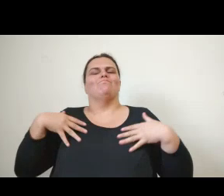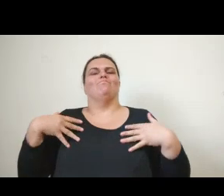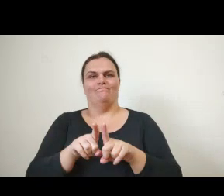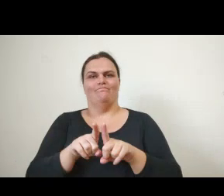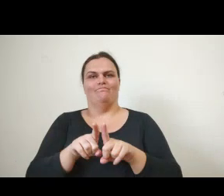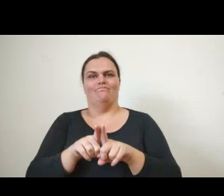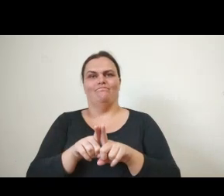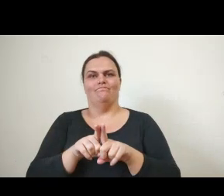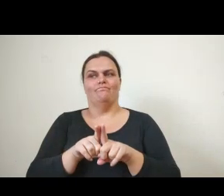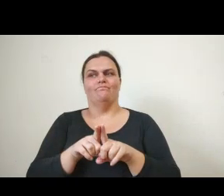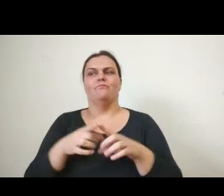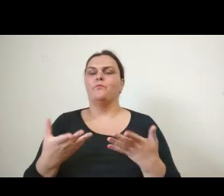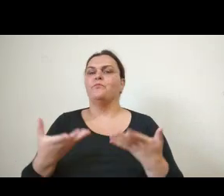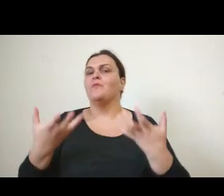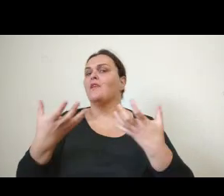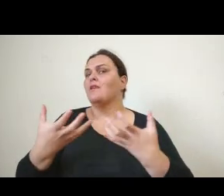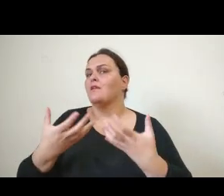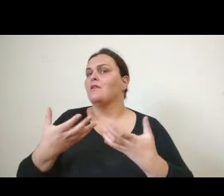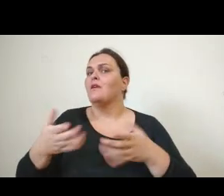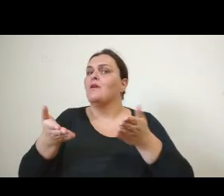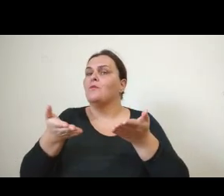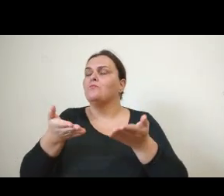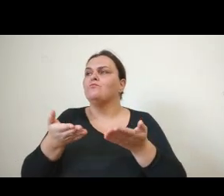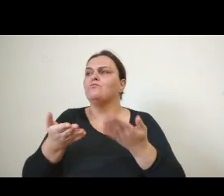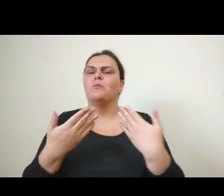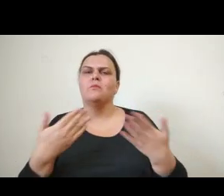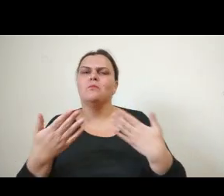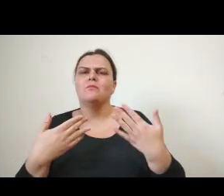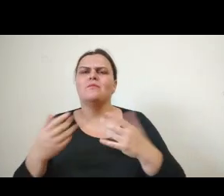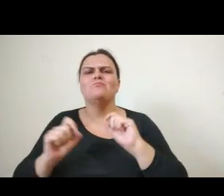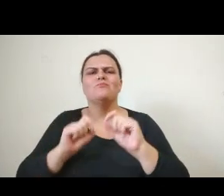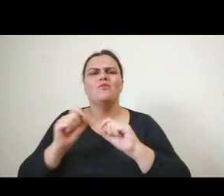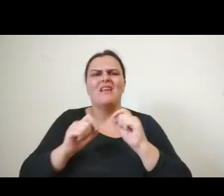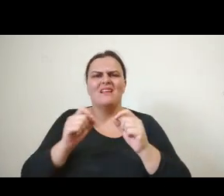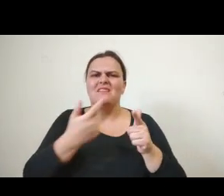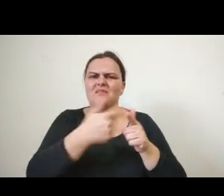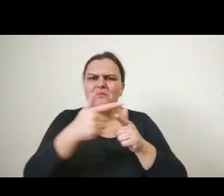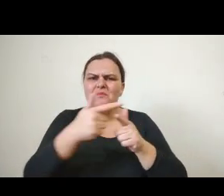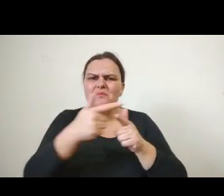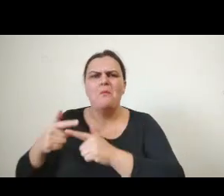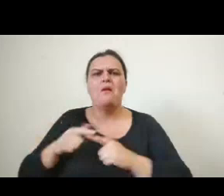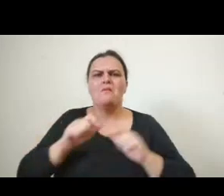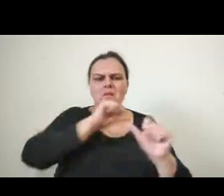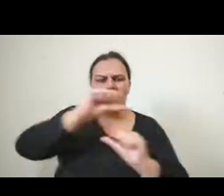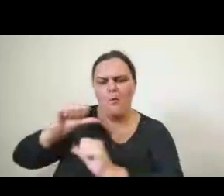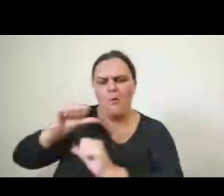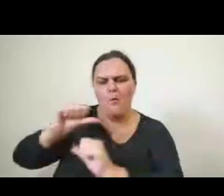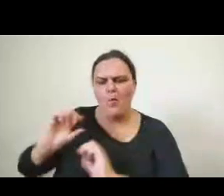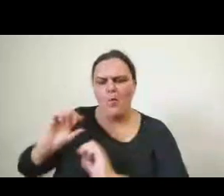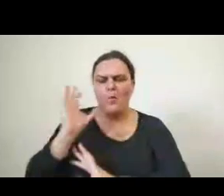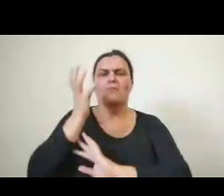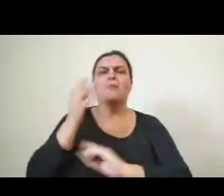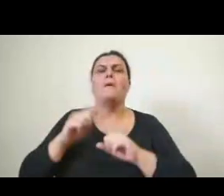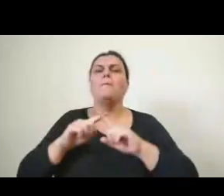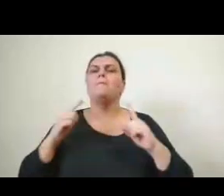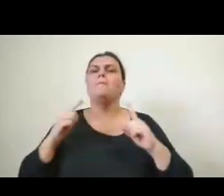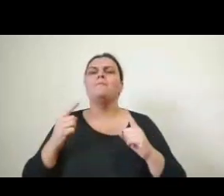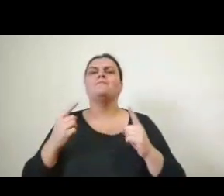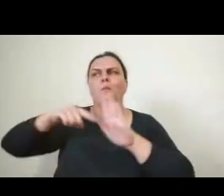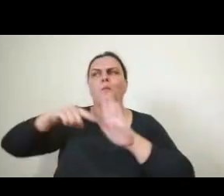Bom, vou falar, sobre esses impactos ambientais, mas não tenho a pretensão de esgotar o tema.